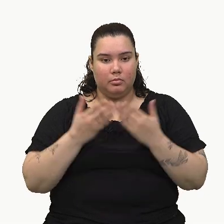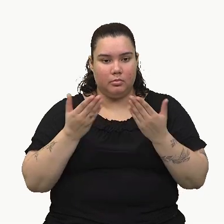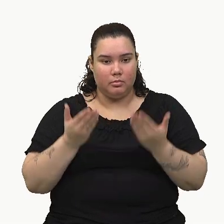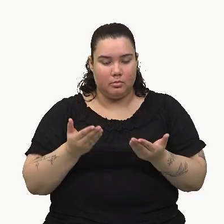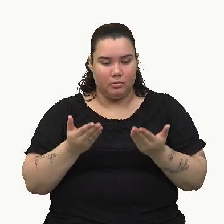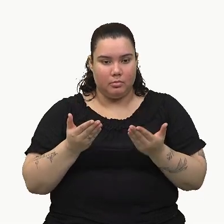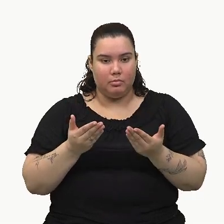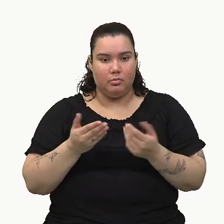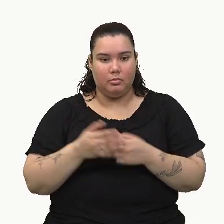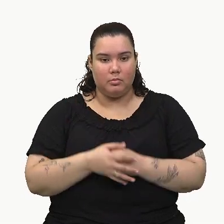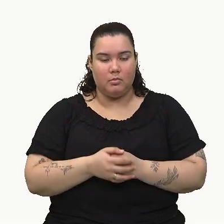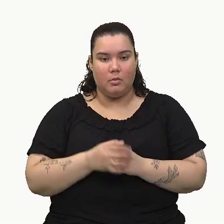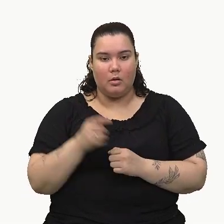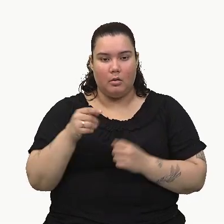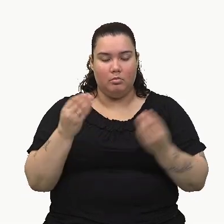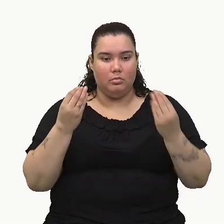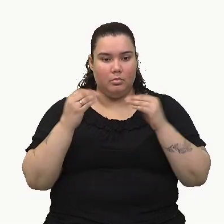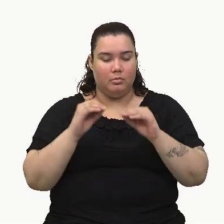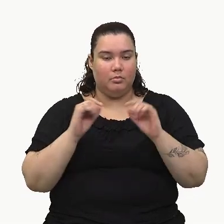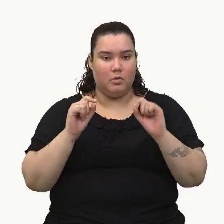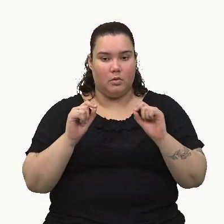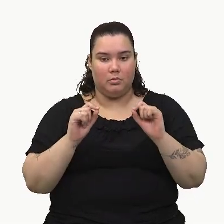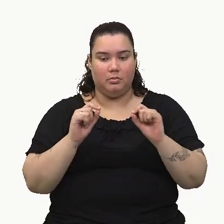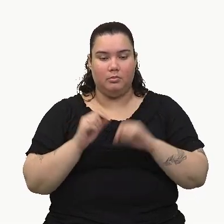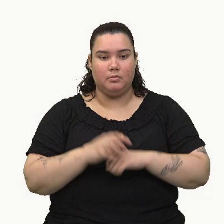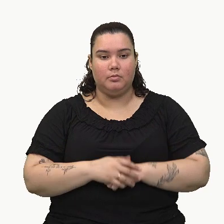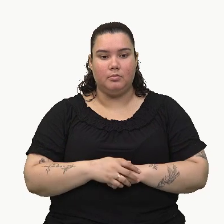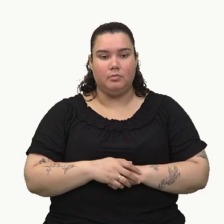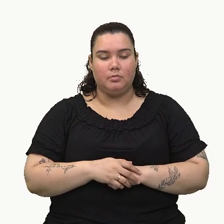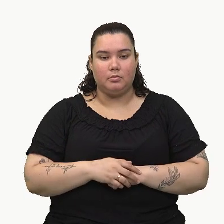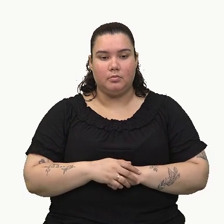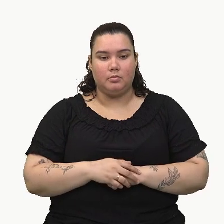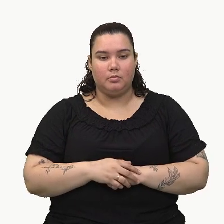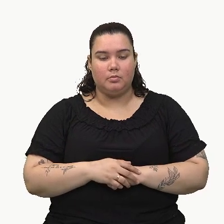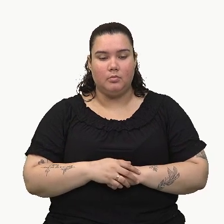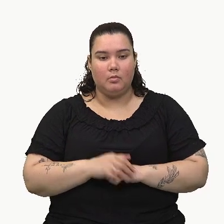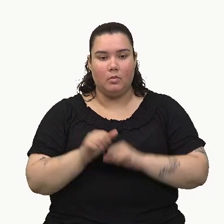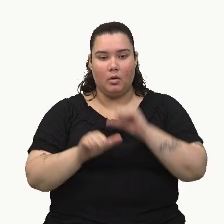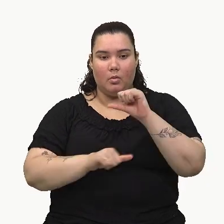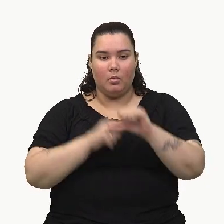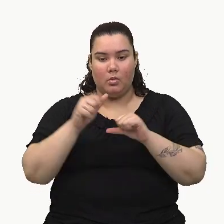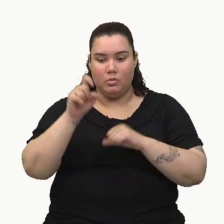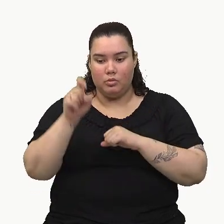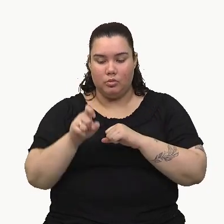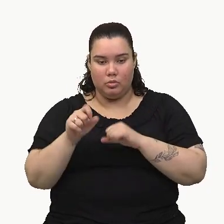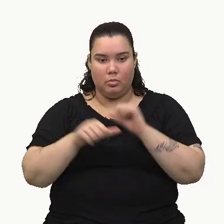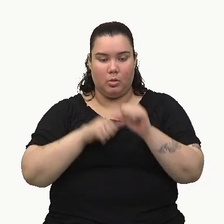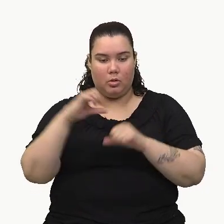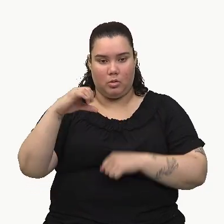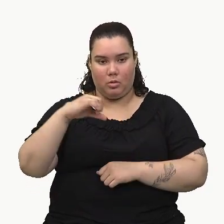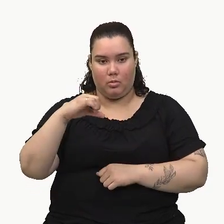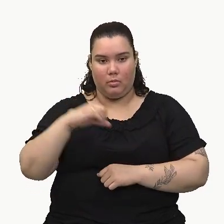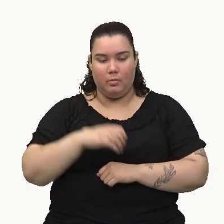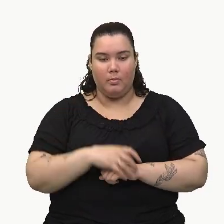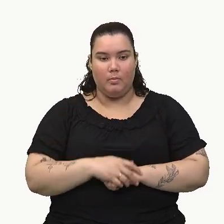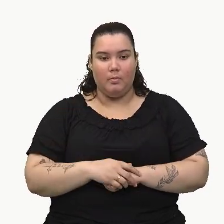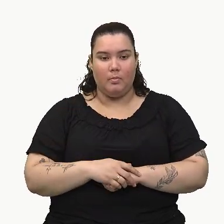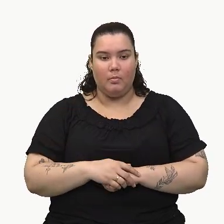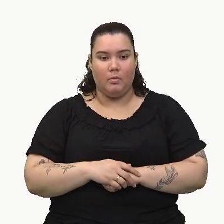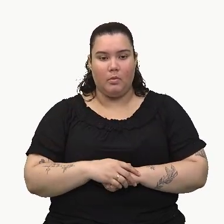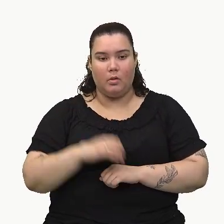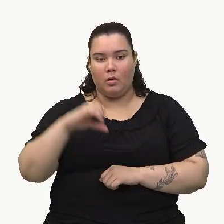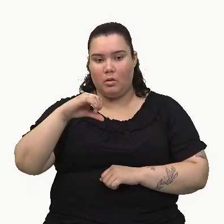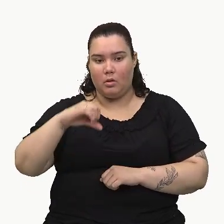nesse caso, a nossa função, substituir o x por 9. Então, a gente vai ter, lá em cima,